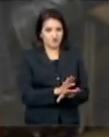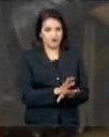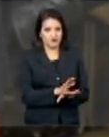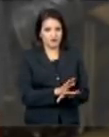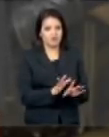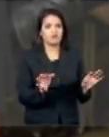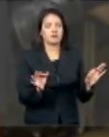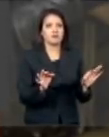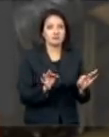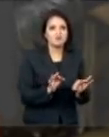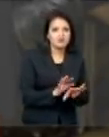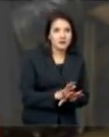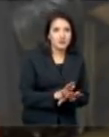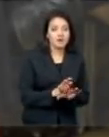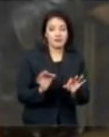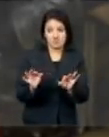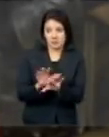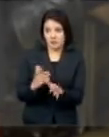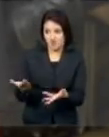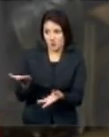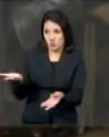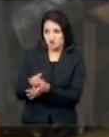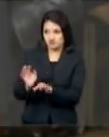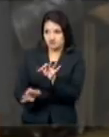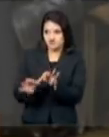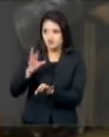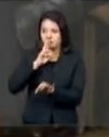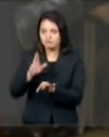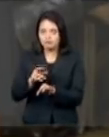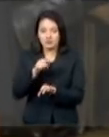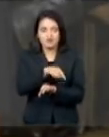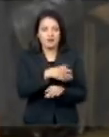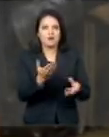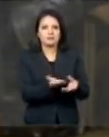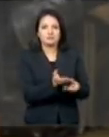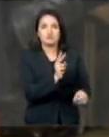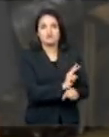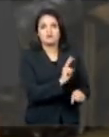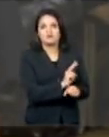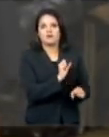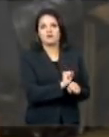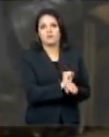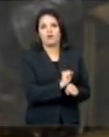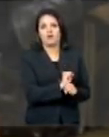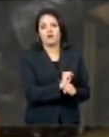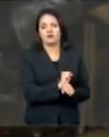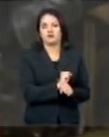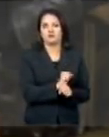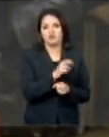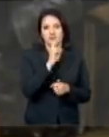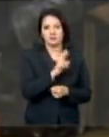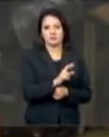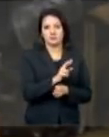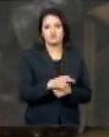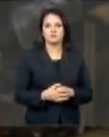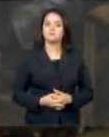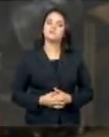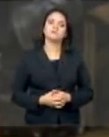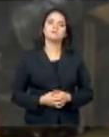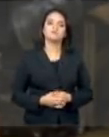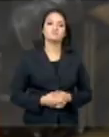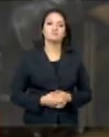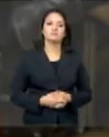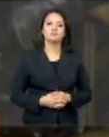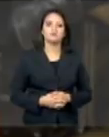advogada cláudia santos a senhora ministra senhores ministros como bem disso colega